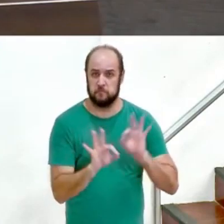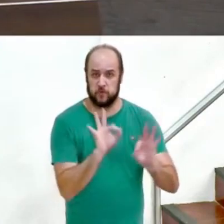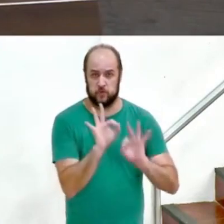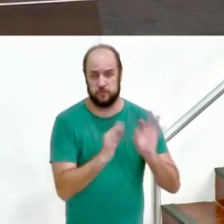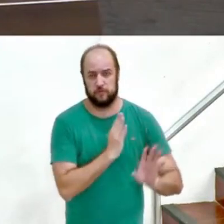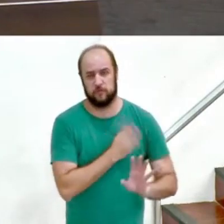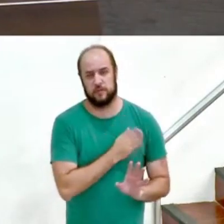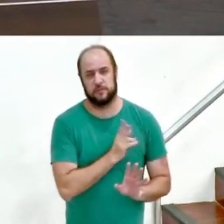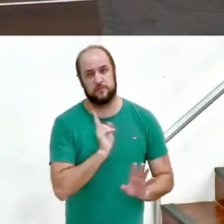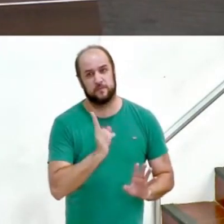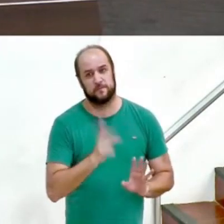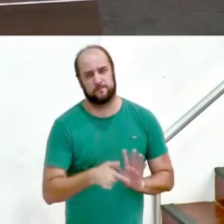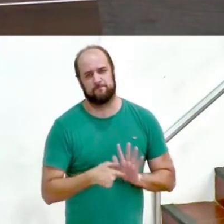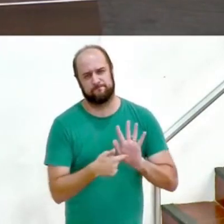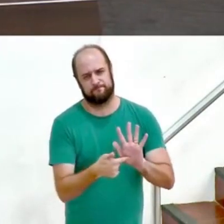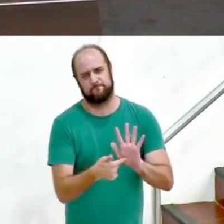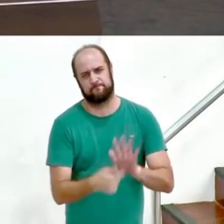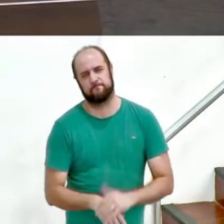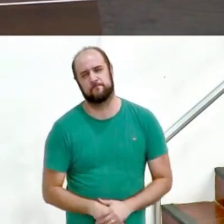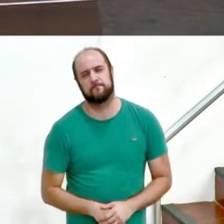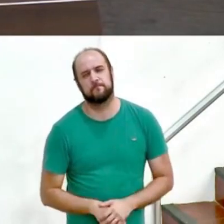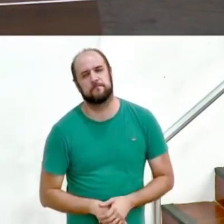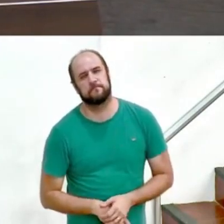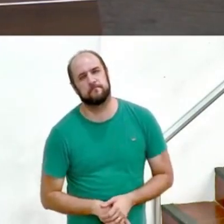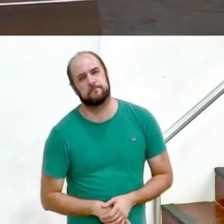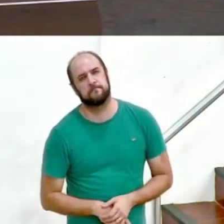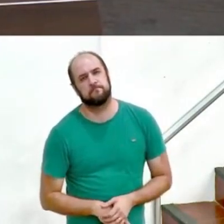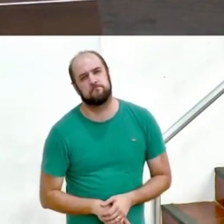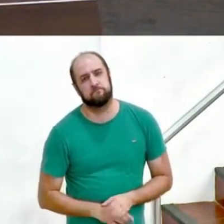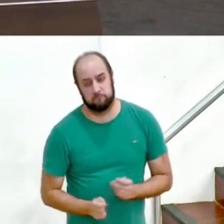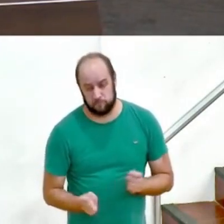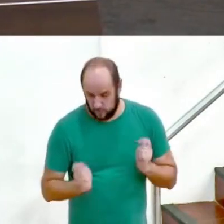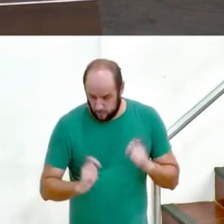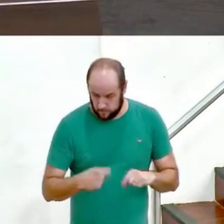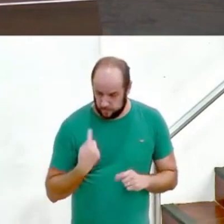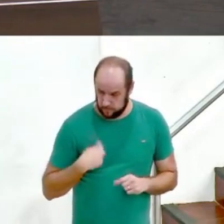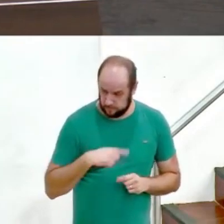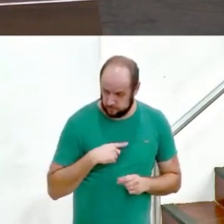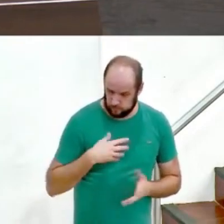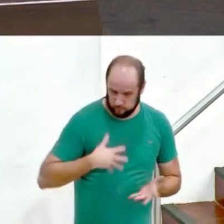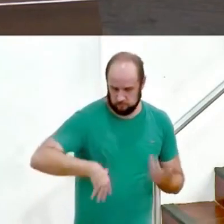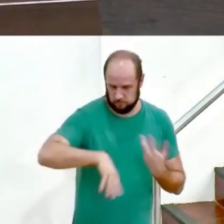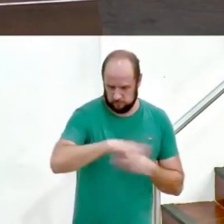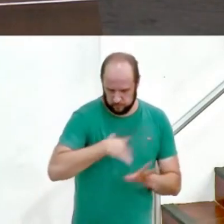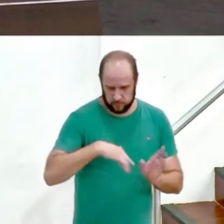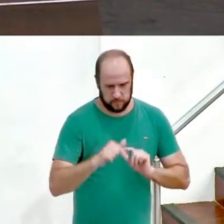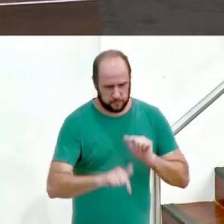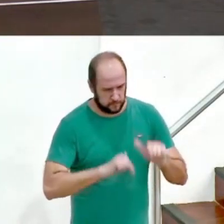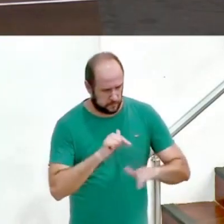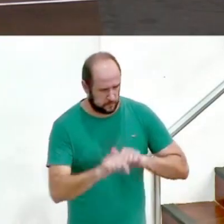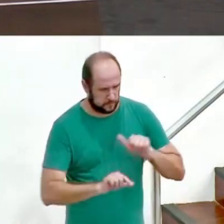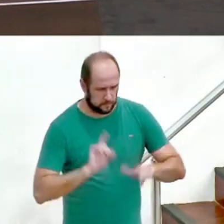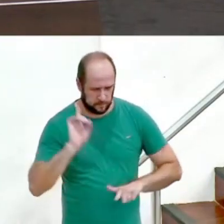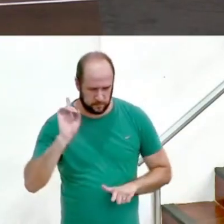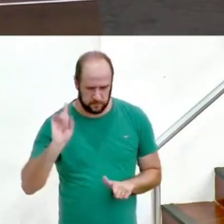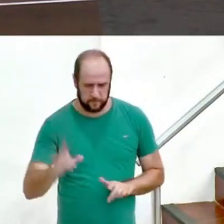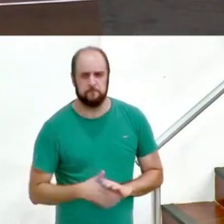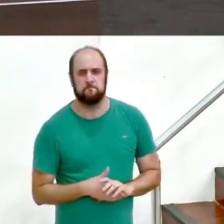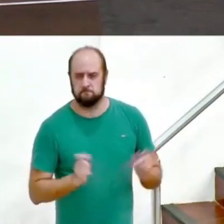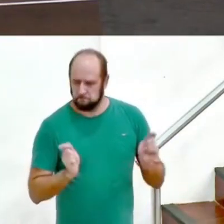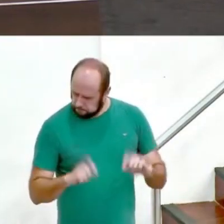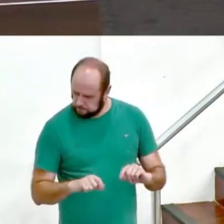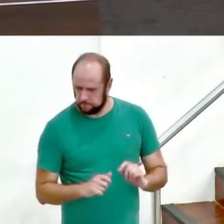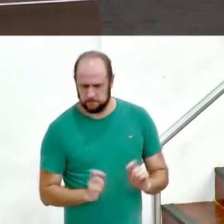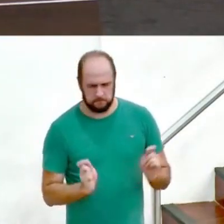sempre levantadas. Podemos estar envolvidos com a obra de Deus. Podemos